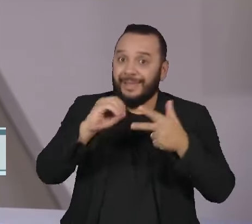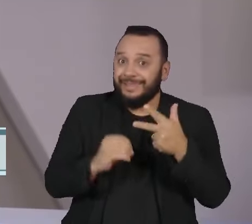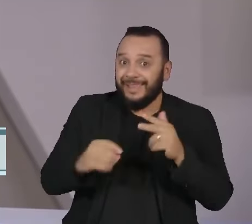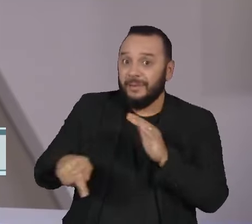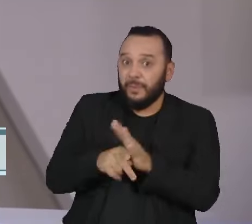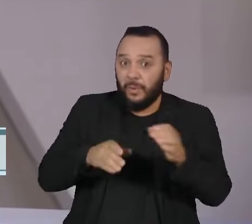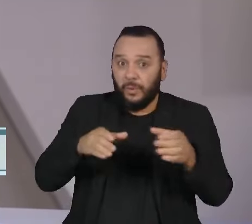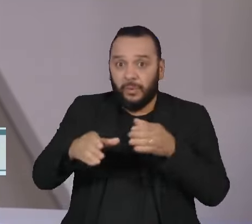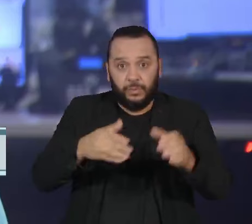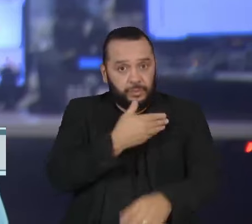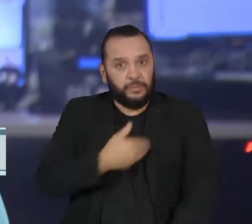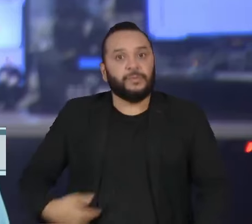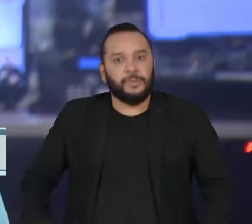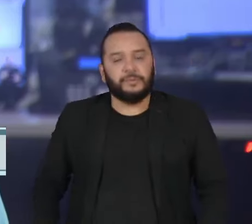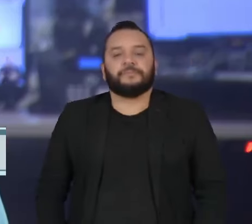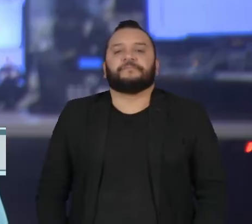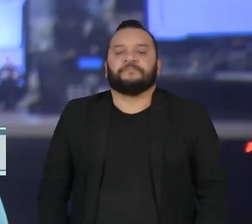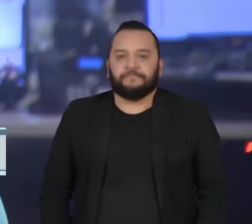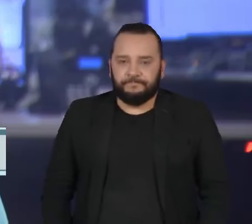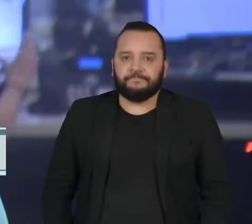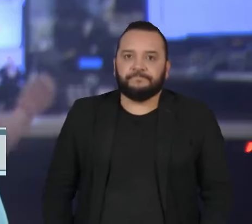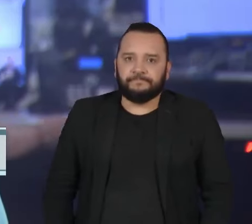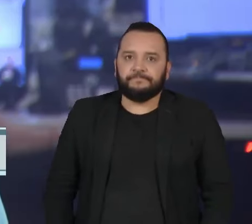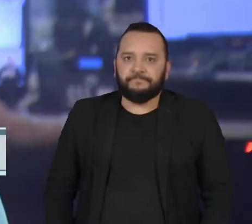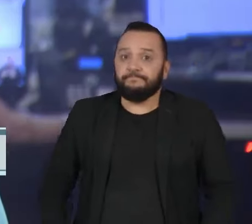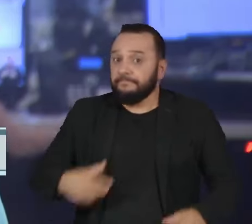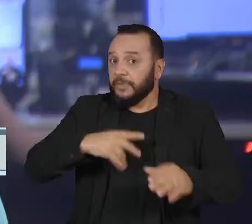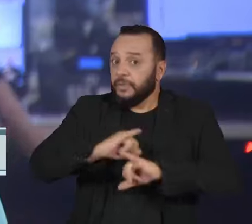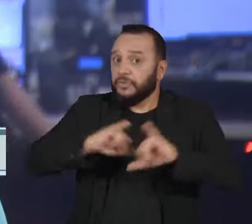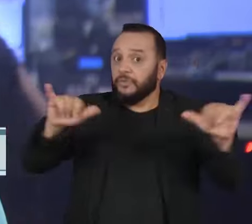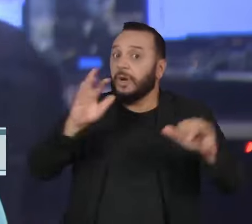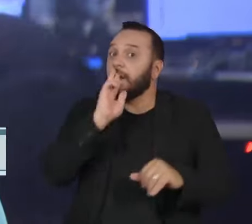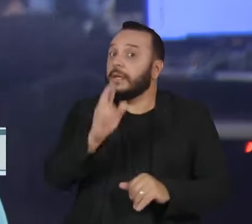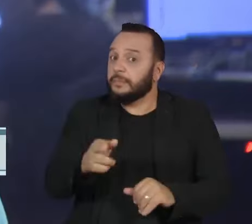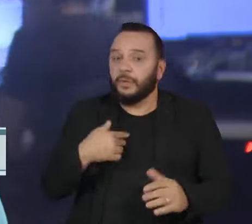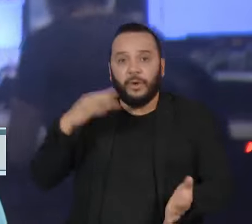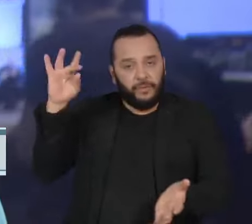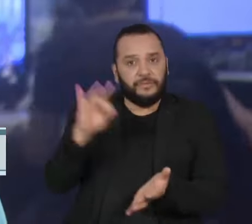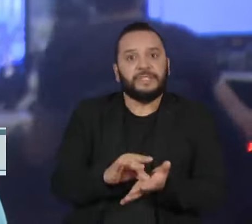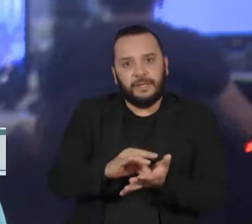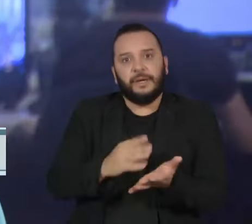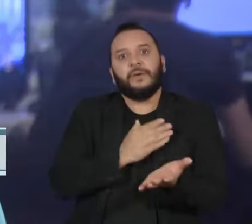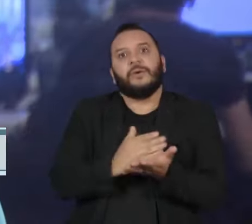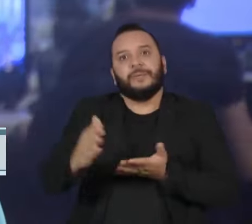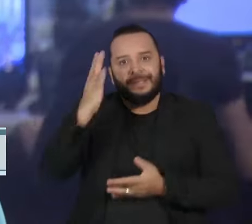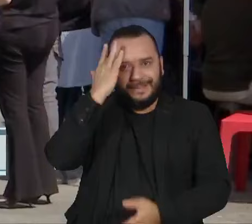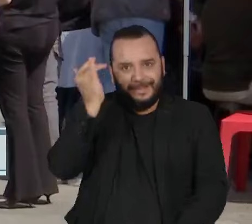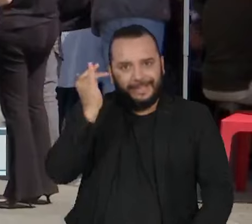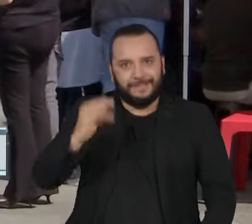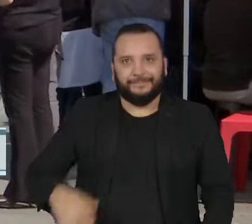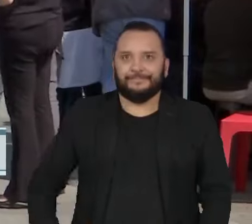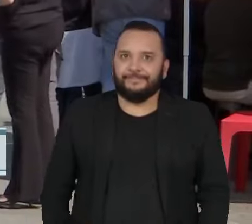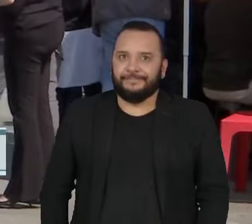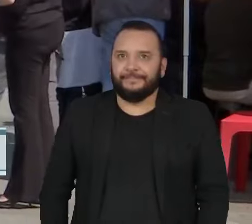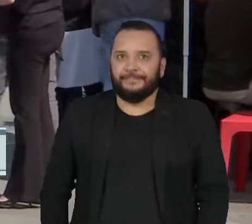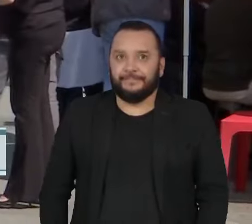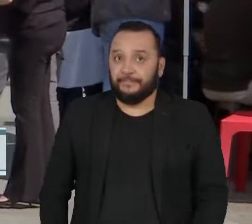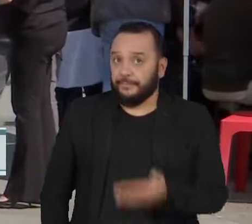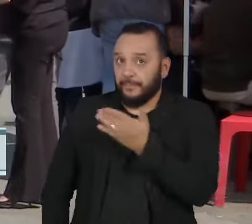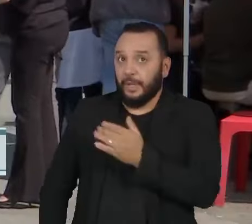dos Concursos. A divulgação do gabarito oficial do exame está marcada para amanhã.